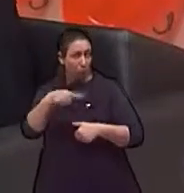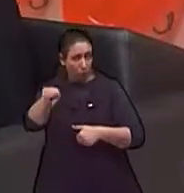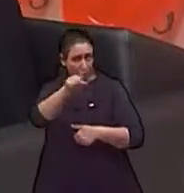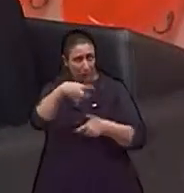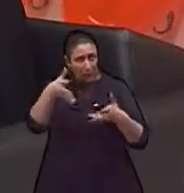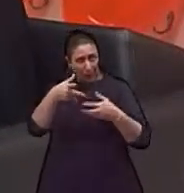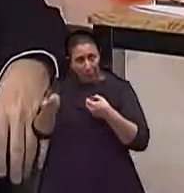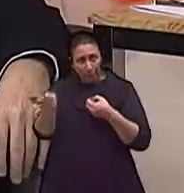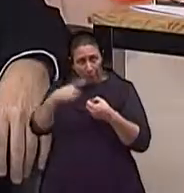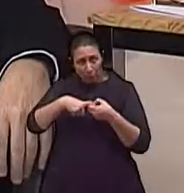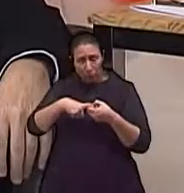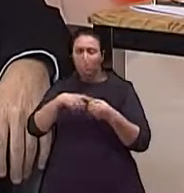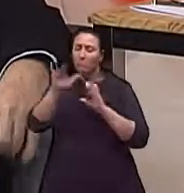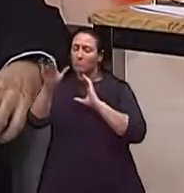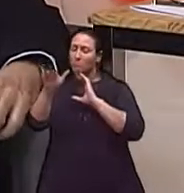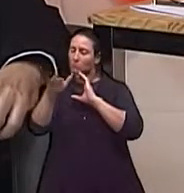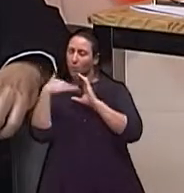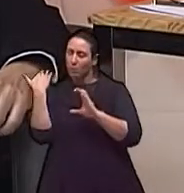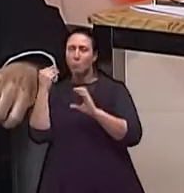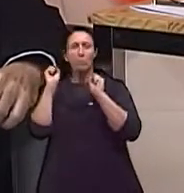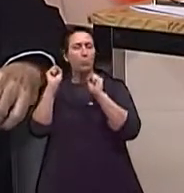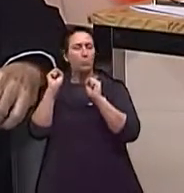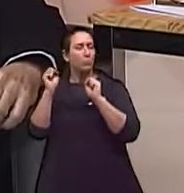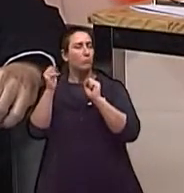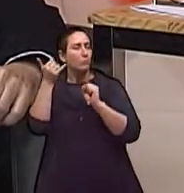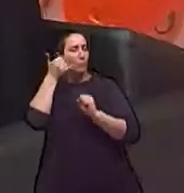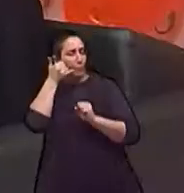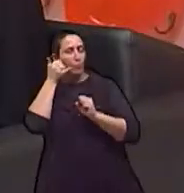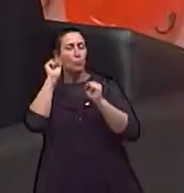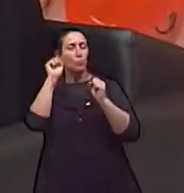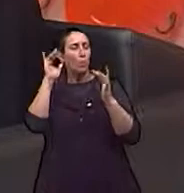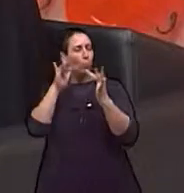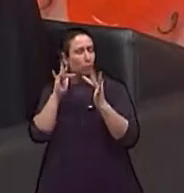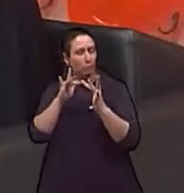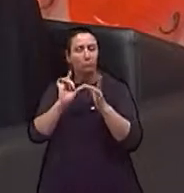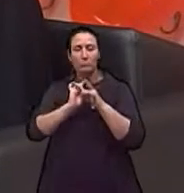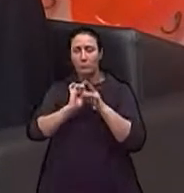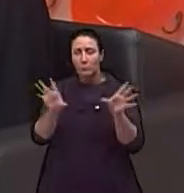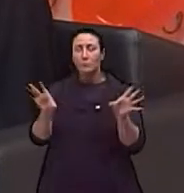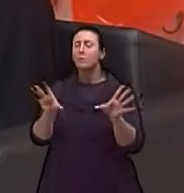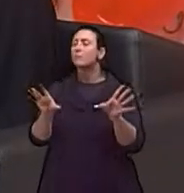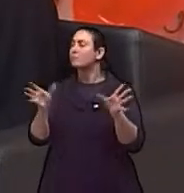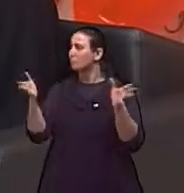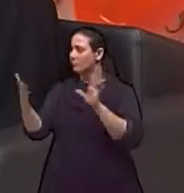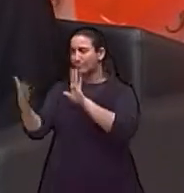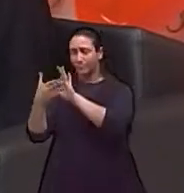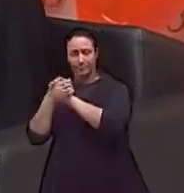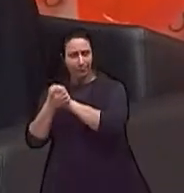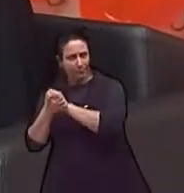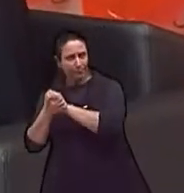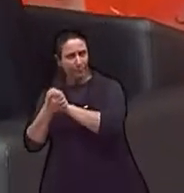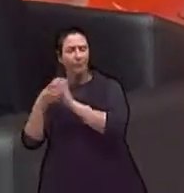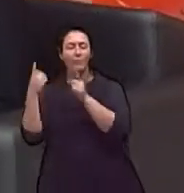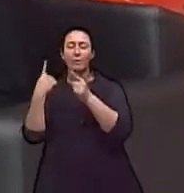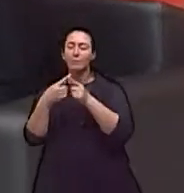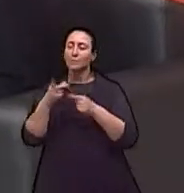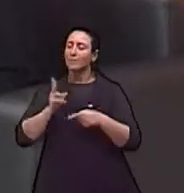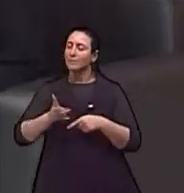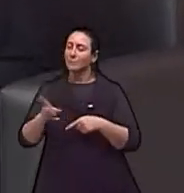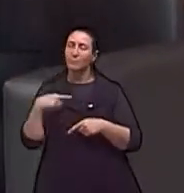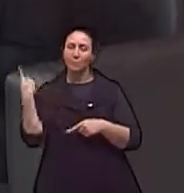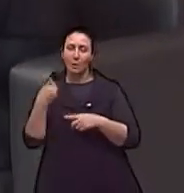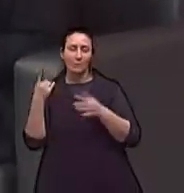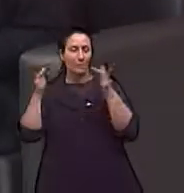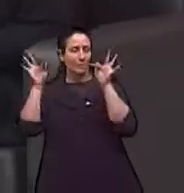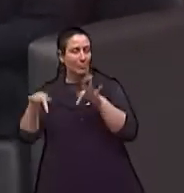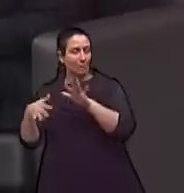volte é só nos passar e-mail falar com a gente no telefone que a gente vai verificar isso dout me dê sua mão esquerda porque a gente termina sempre de mãos dadas